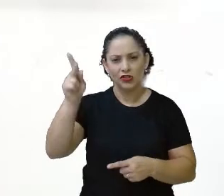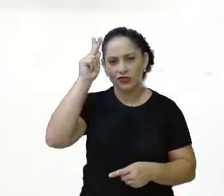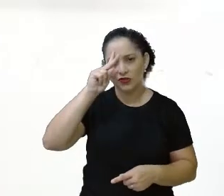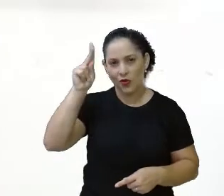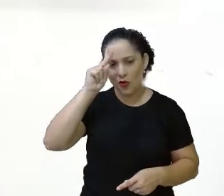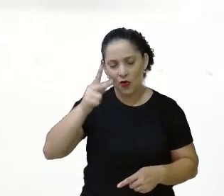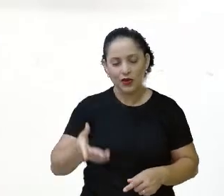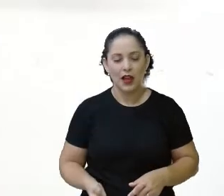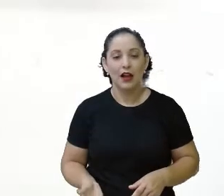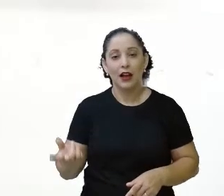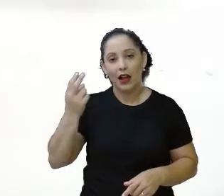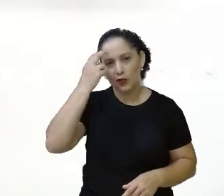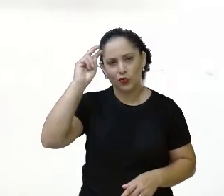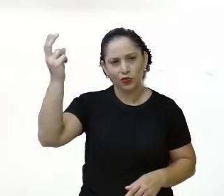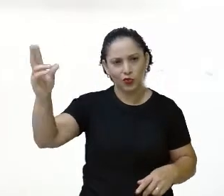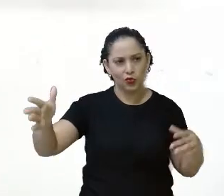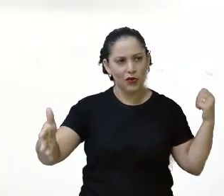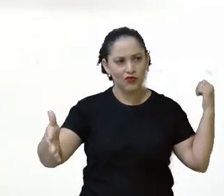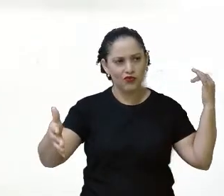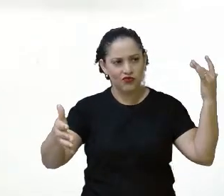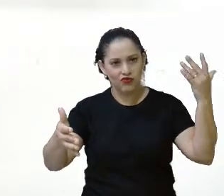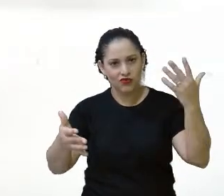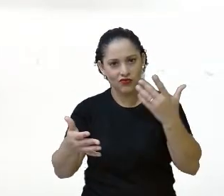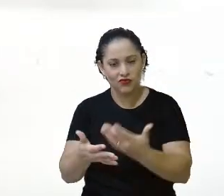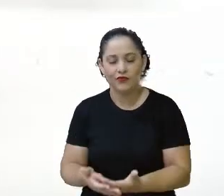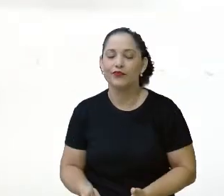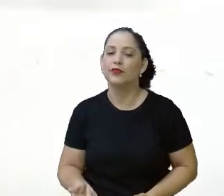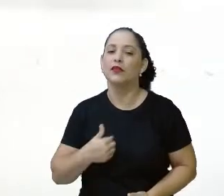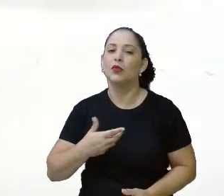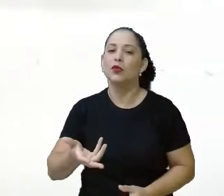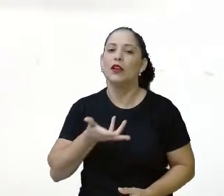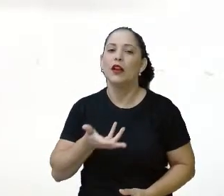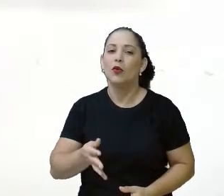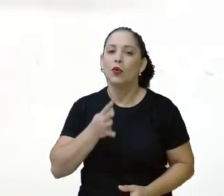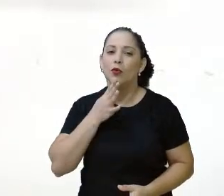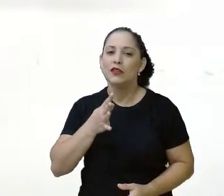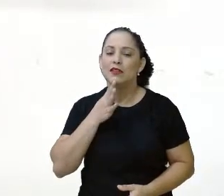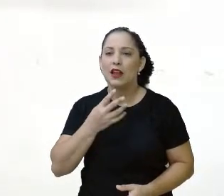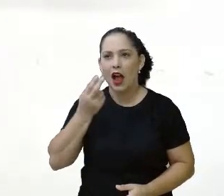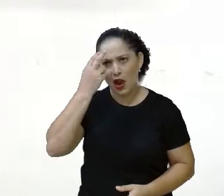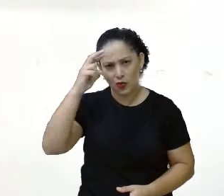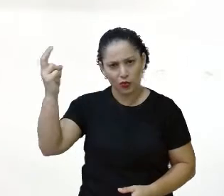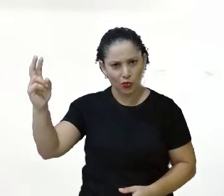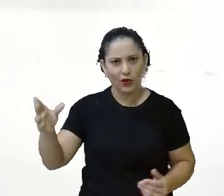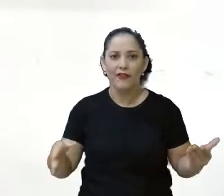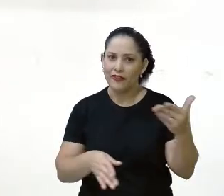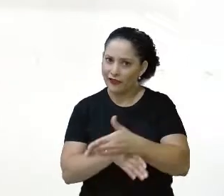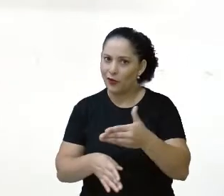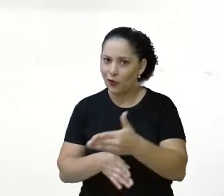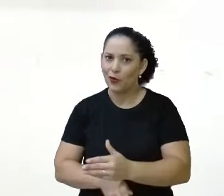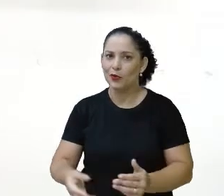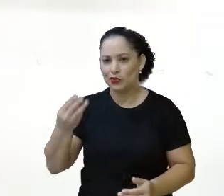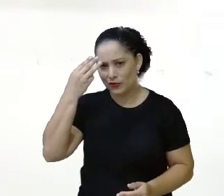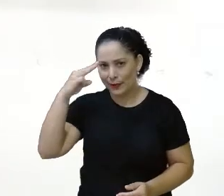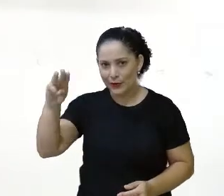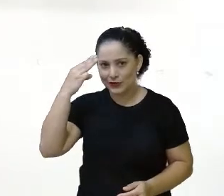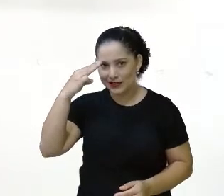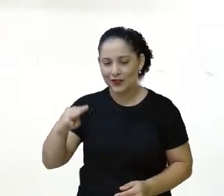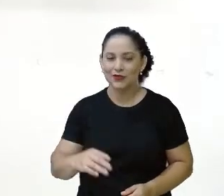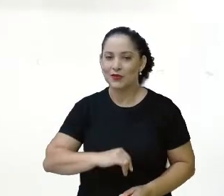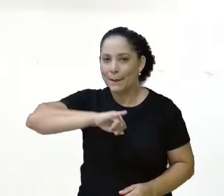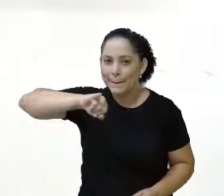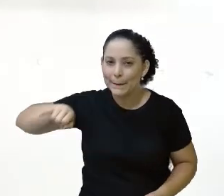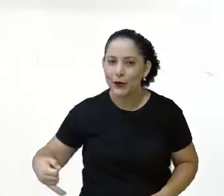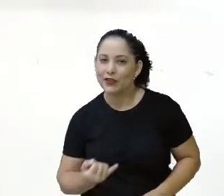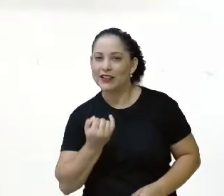olha só, eu quero conhecer a cultura de uma cidade, vou conhecer os seus museus. Aproveitem aí, eu